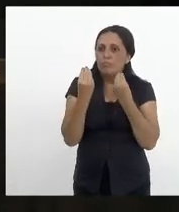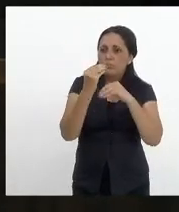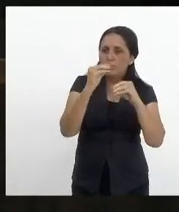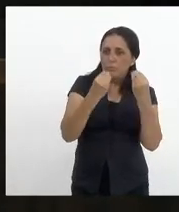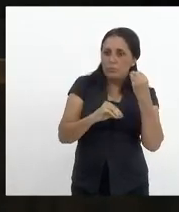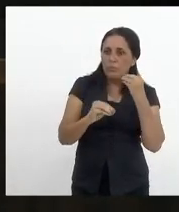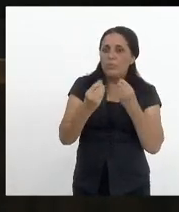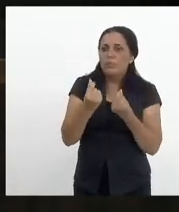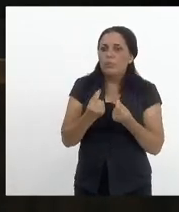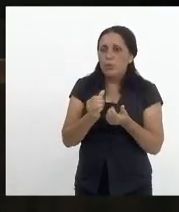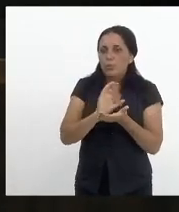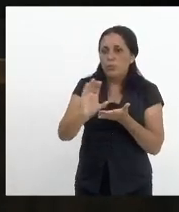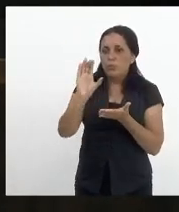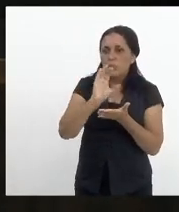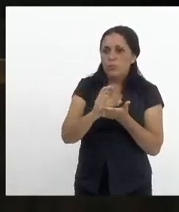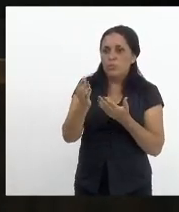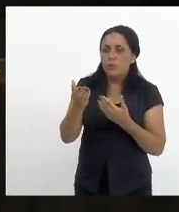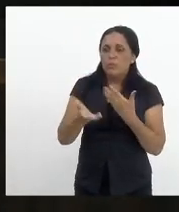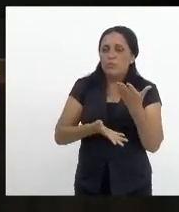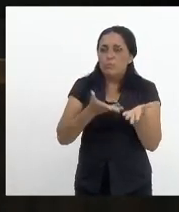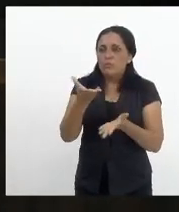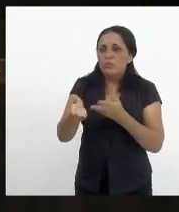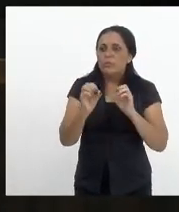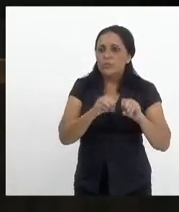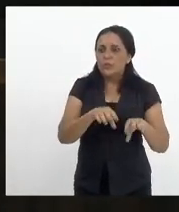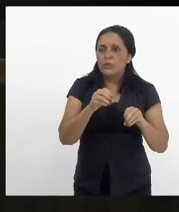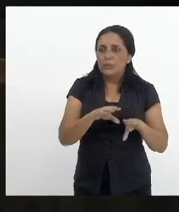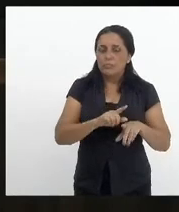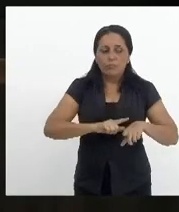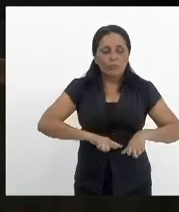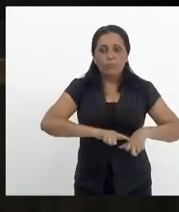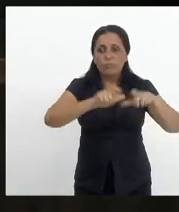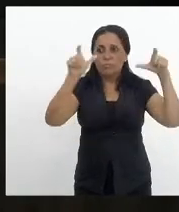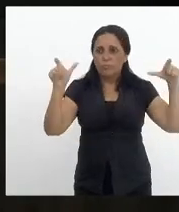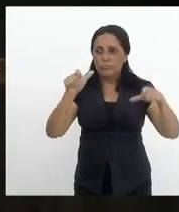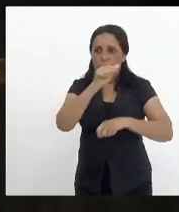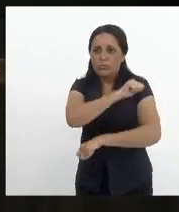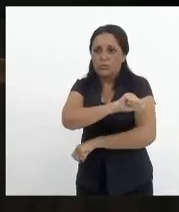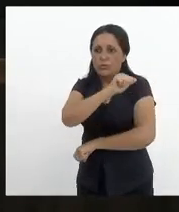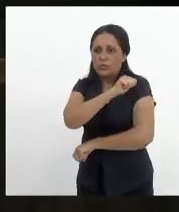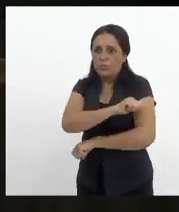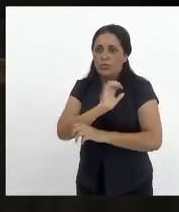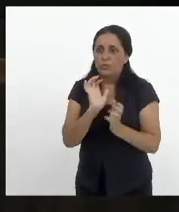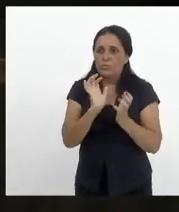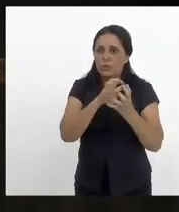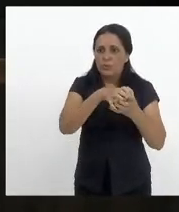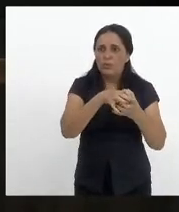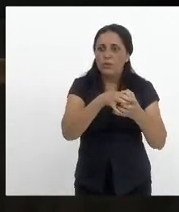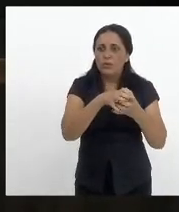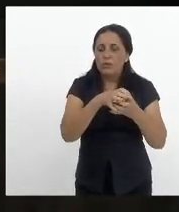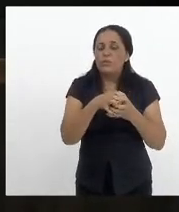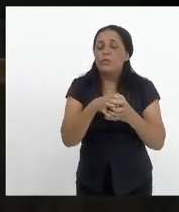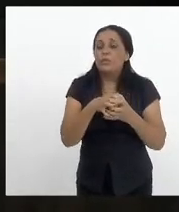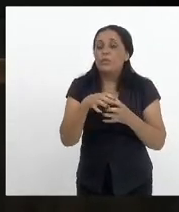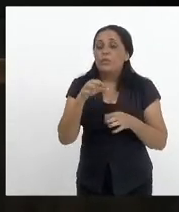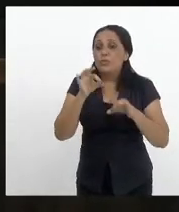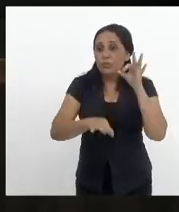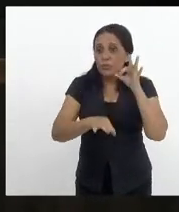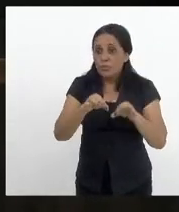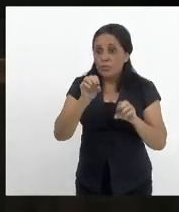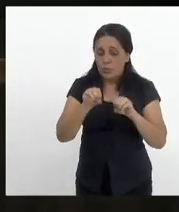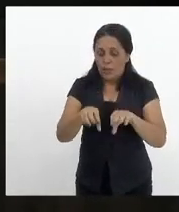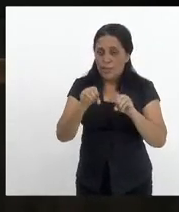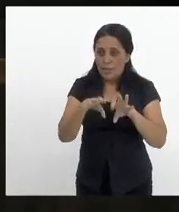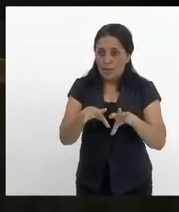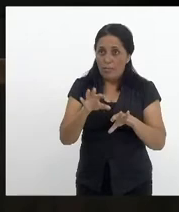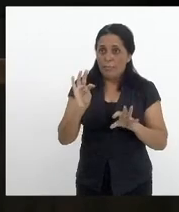manutenção e desenvolvimento do ensino no âmbito do Estado do Rio de Janeiro. Pendendo de pareceres das comissões de Constituição e Justiça, de Educação, Ciência, Tecnologia e Orçamento. Para